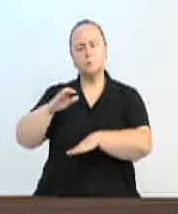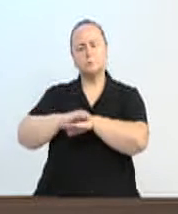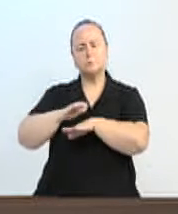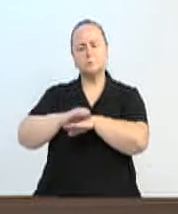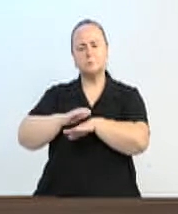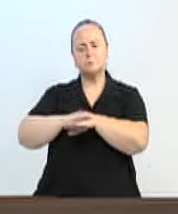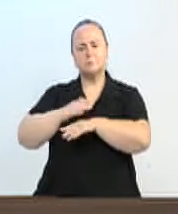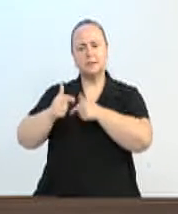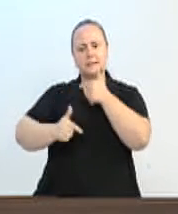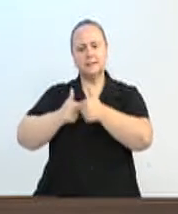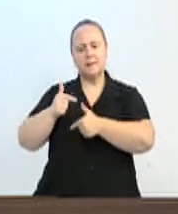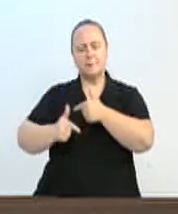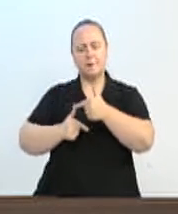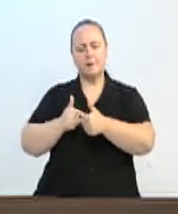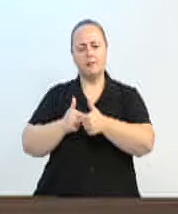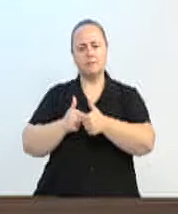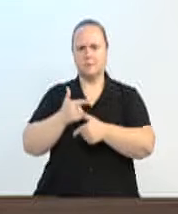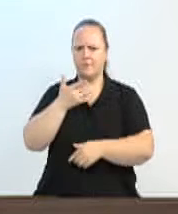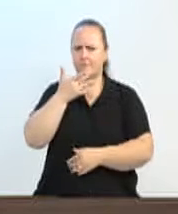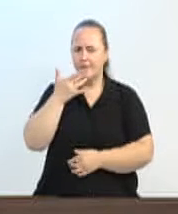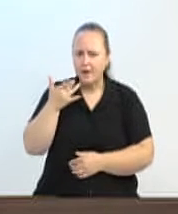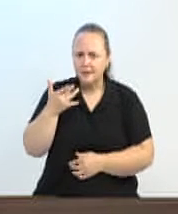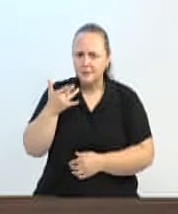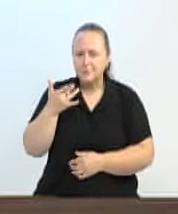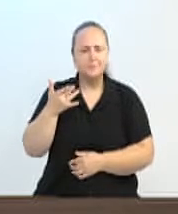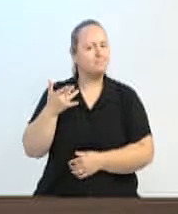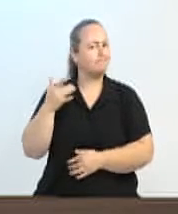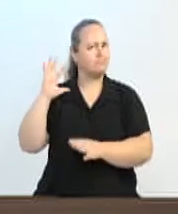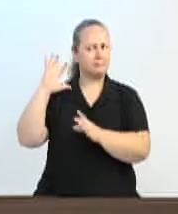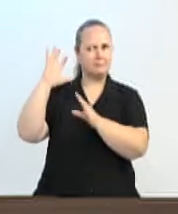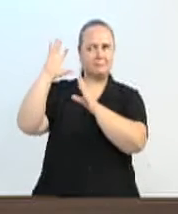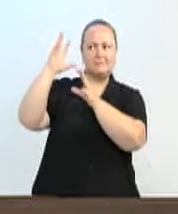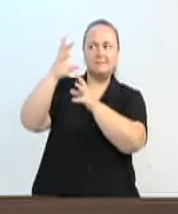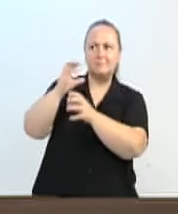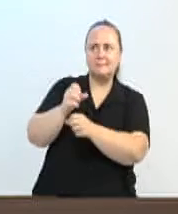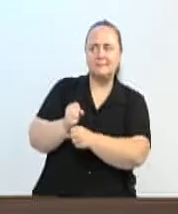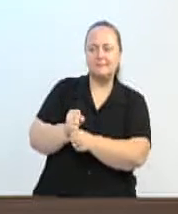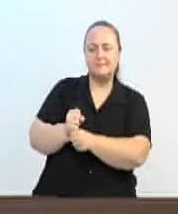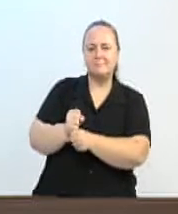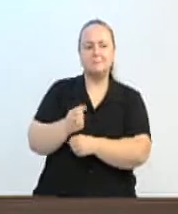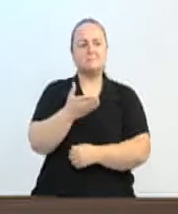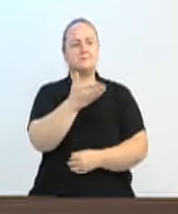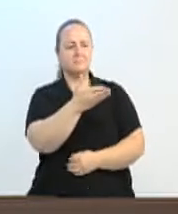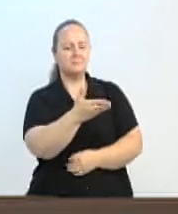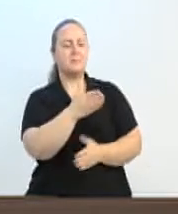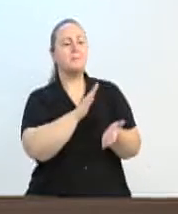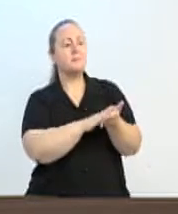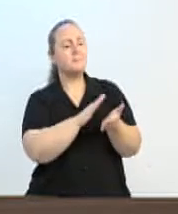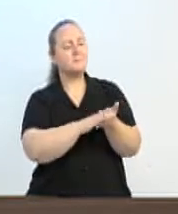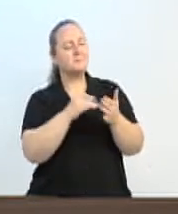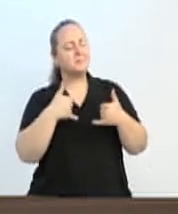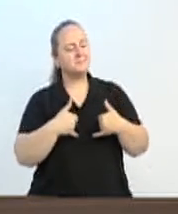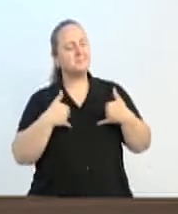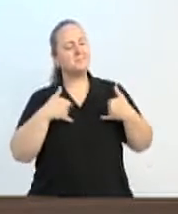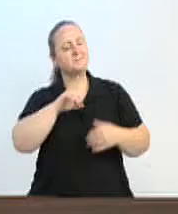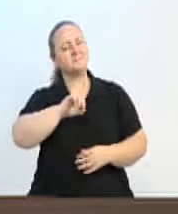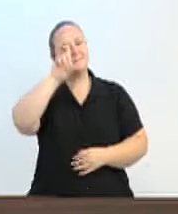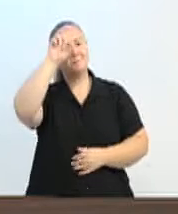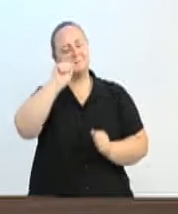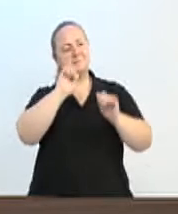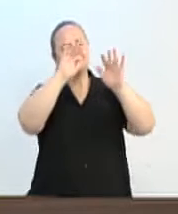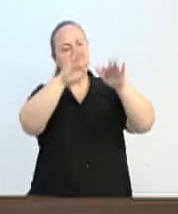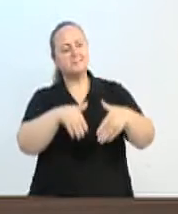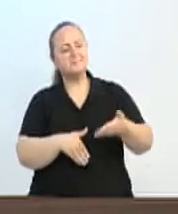não seria nada fácil Vereador marciano e parabenizo pelo seu aniversário parabéns viu que Deus te abençoe